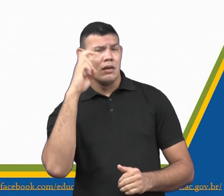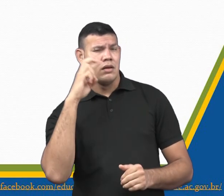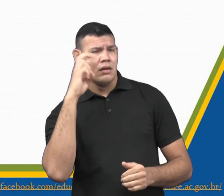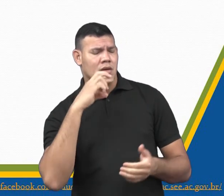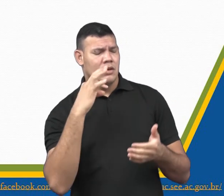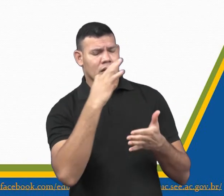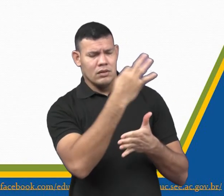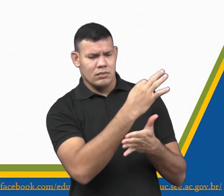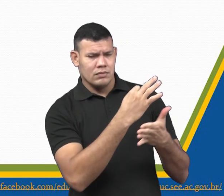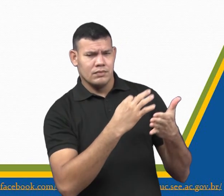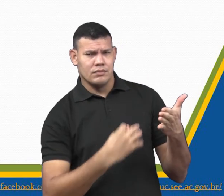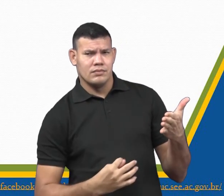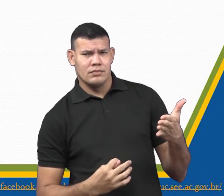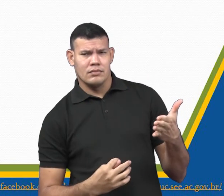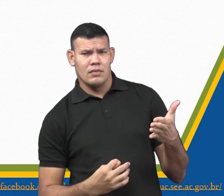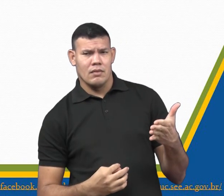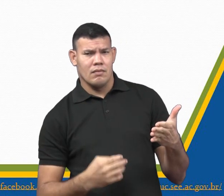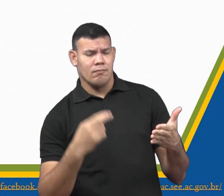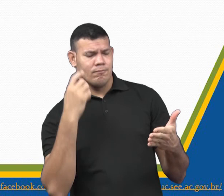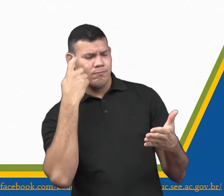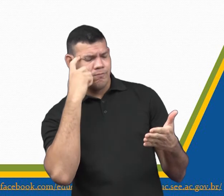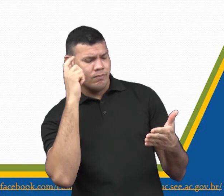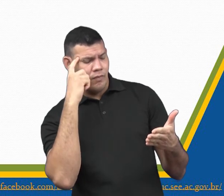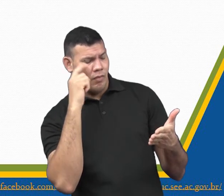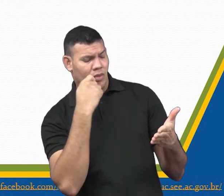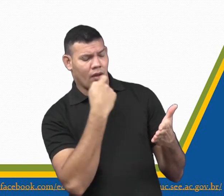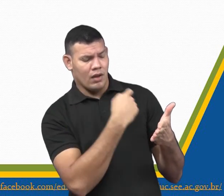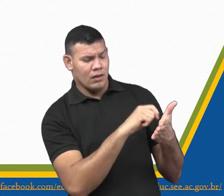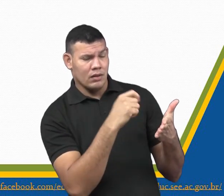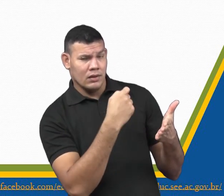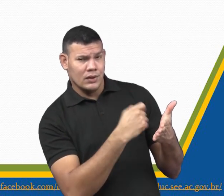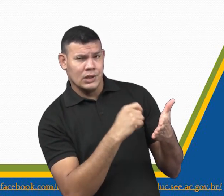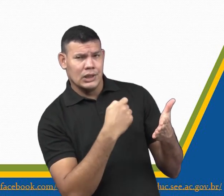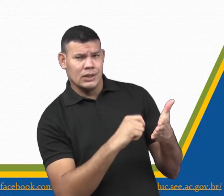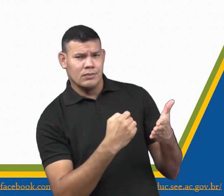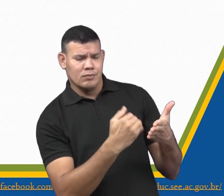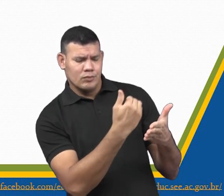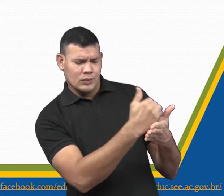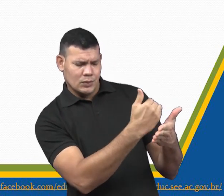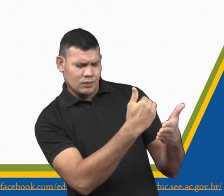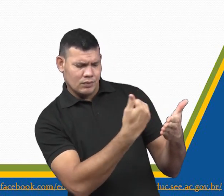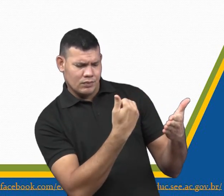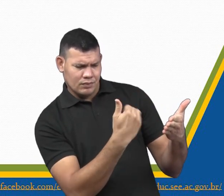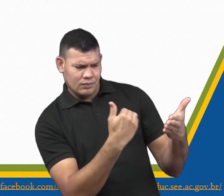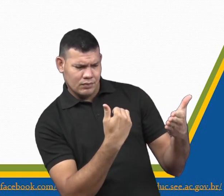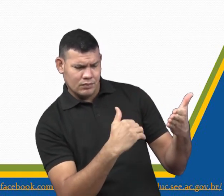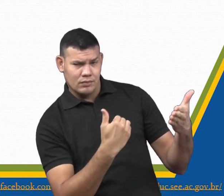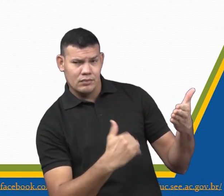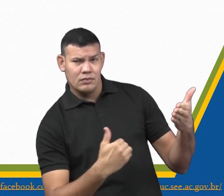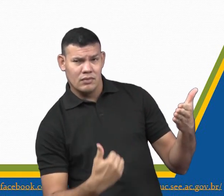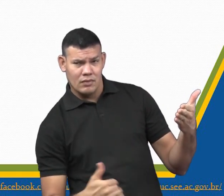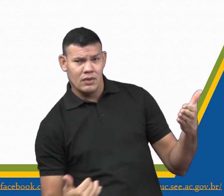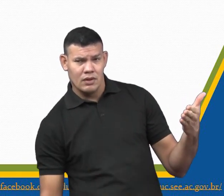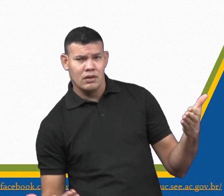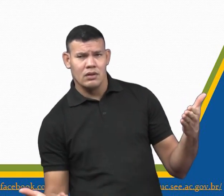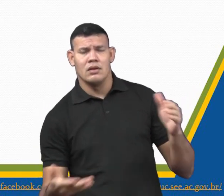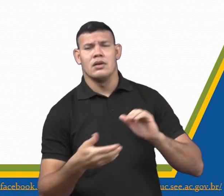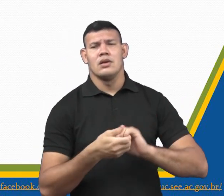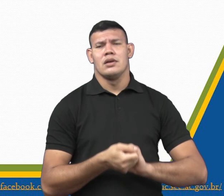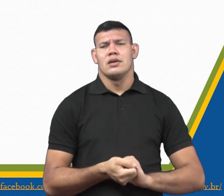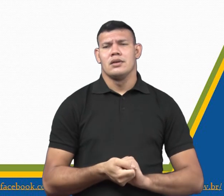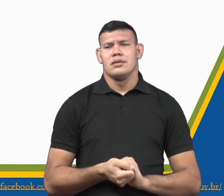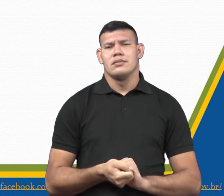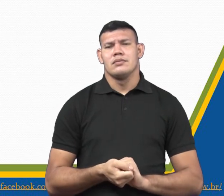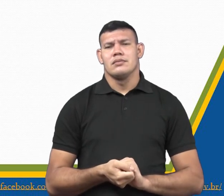Aqui observamos um texto em que a tese é colocada e logo depois observaremos a